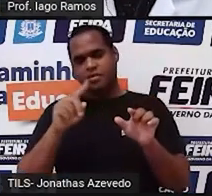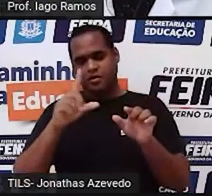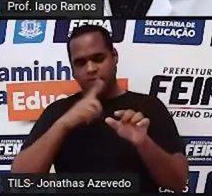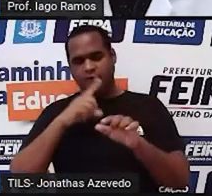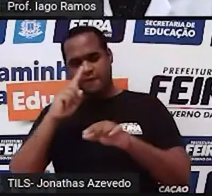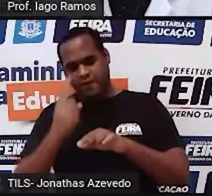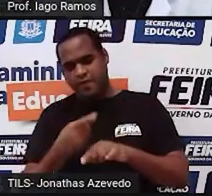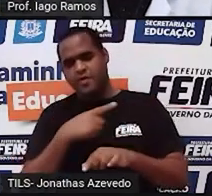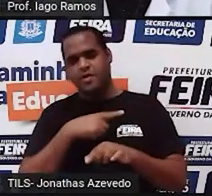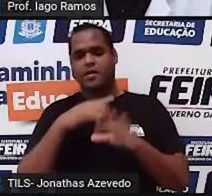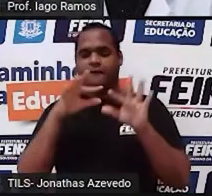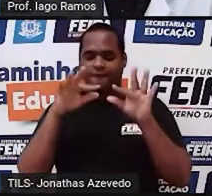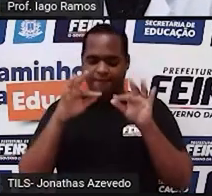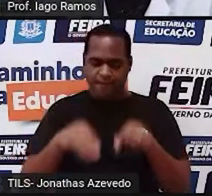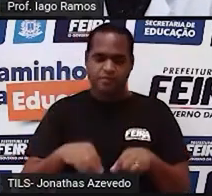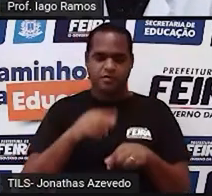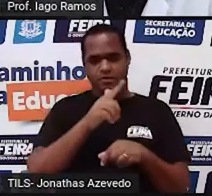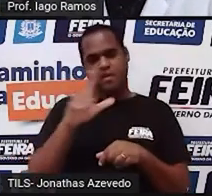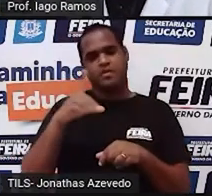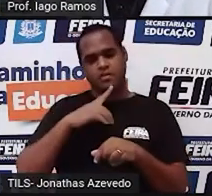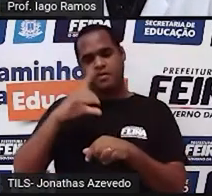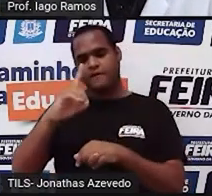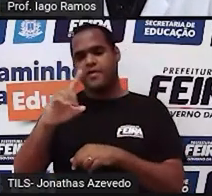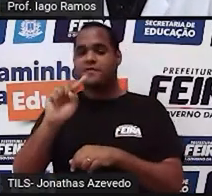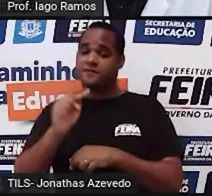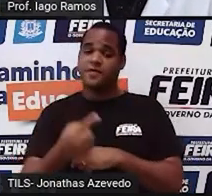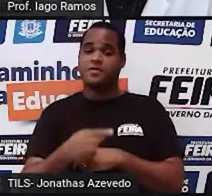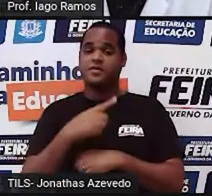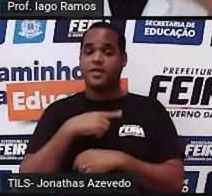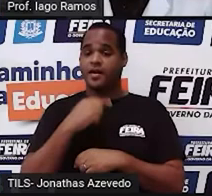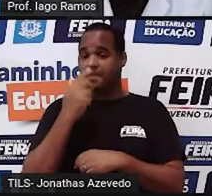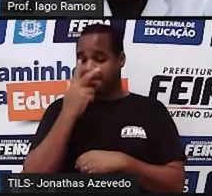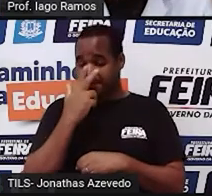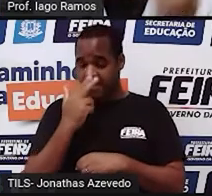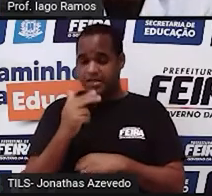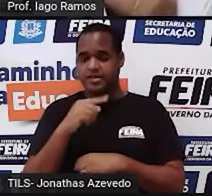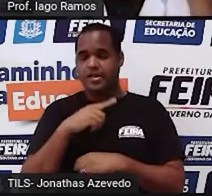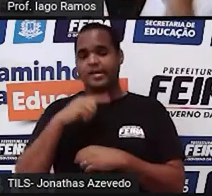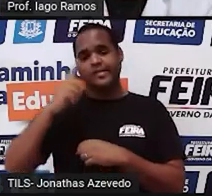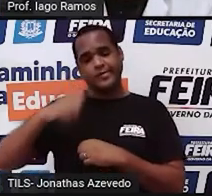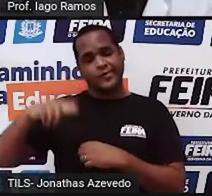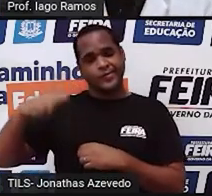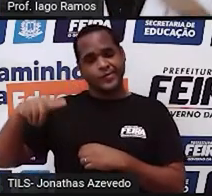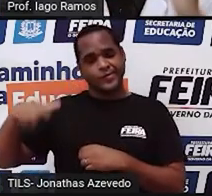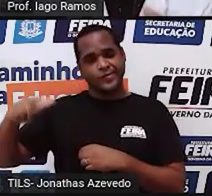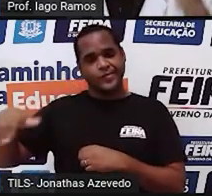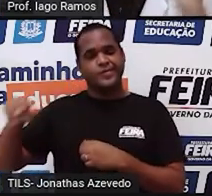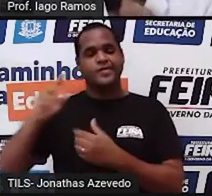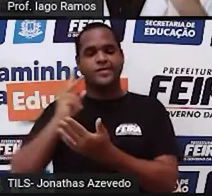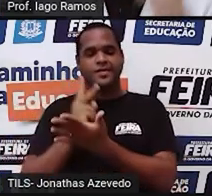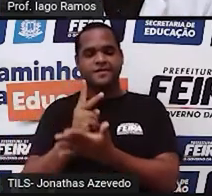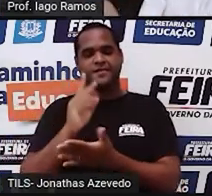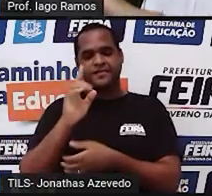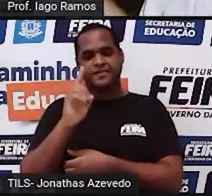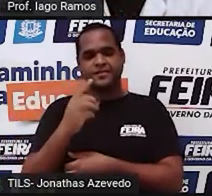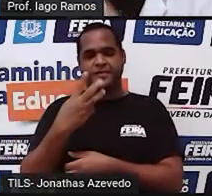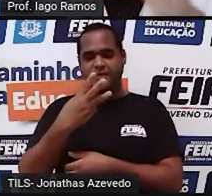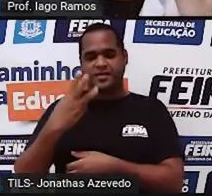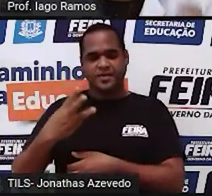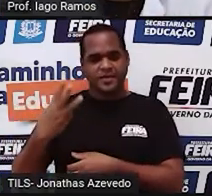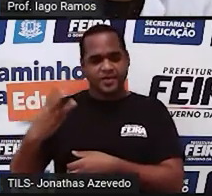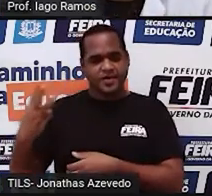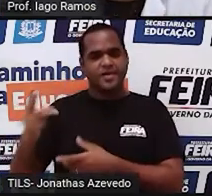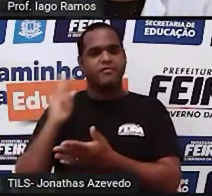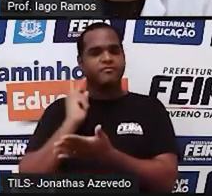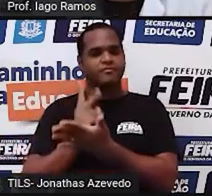infinitos algarismos à direita da vírgula e esses algarismos ficam se o tempo todo r333 o